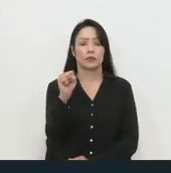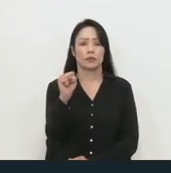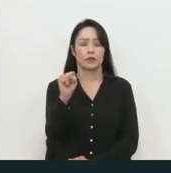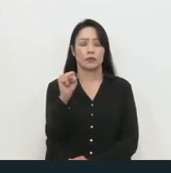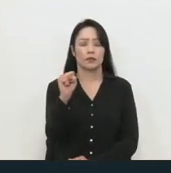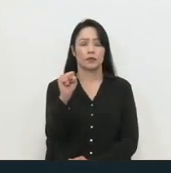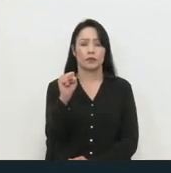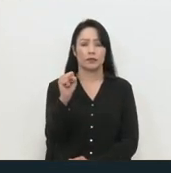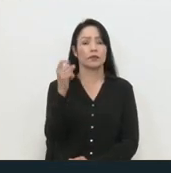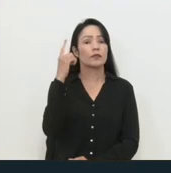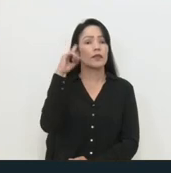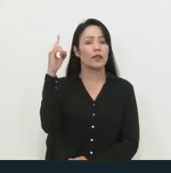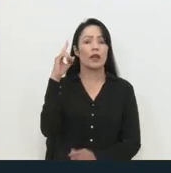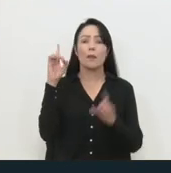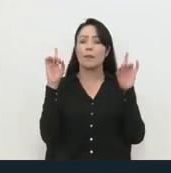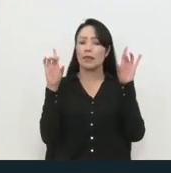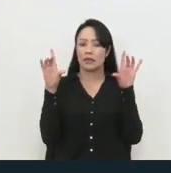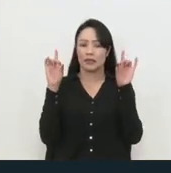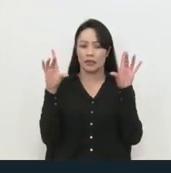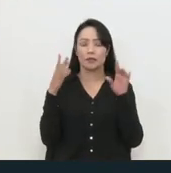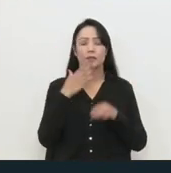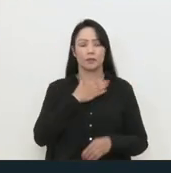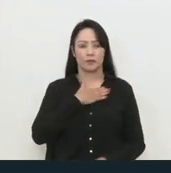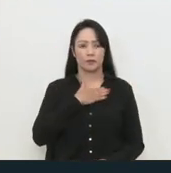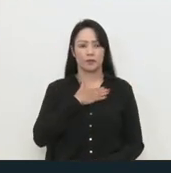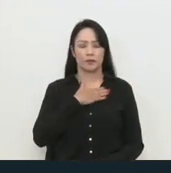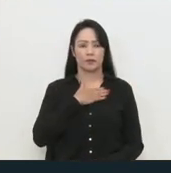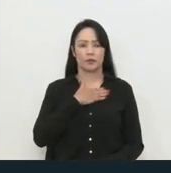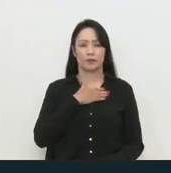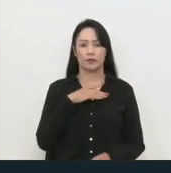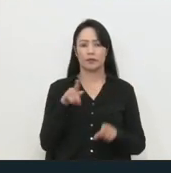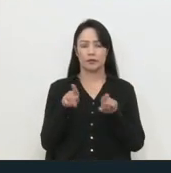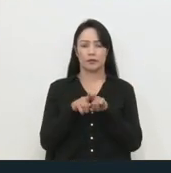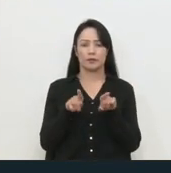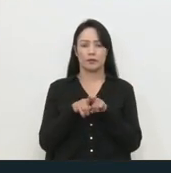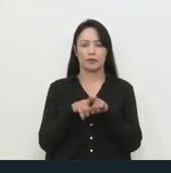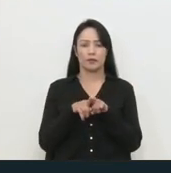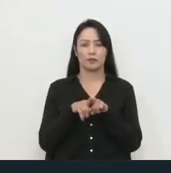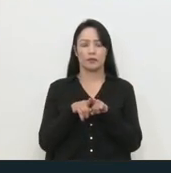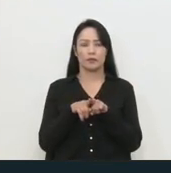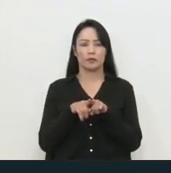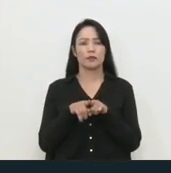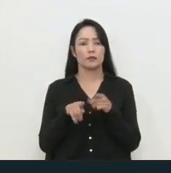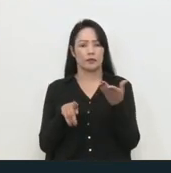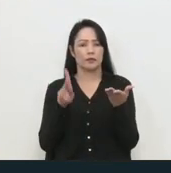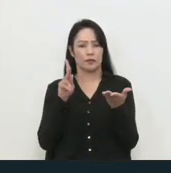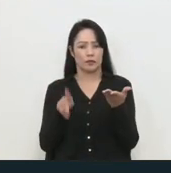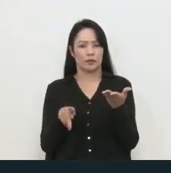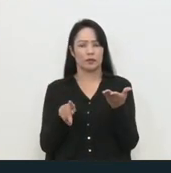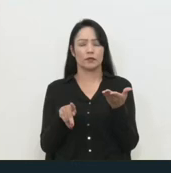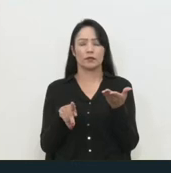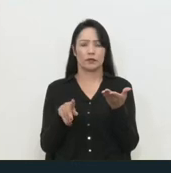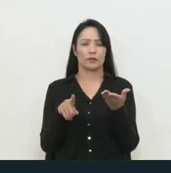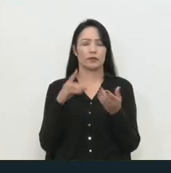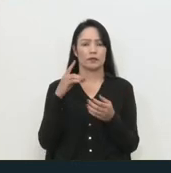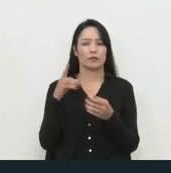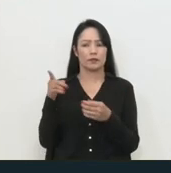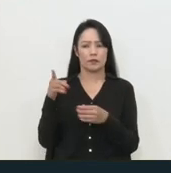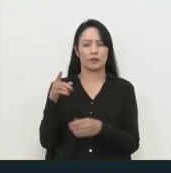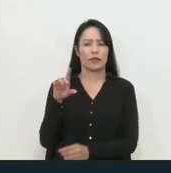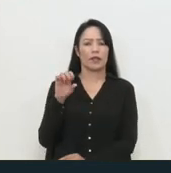um dia especial para mim também assim bem como senhor presidente pro Dr sandes né Doutor